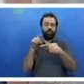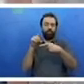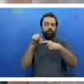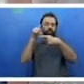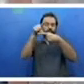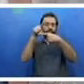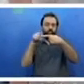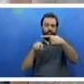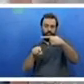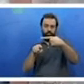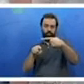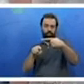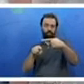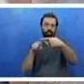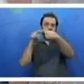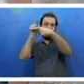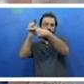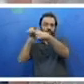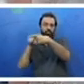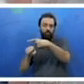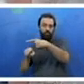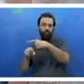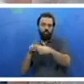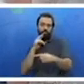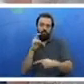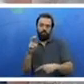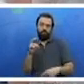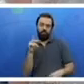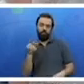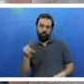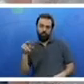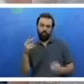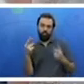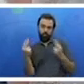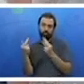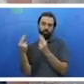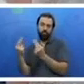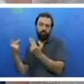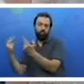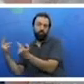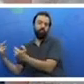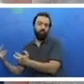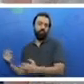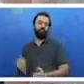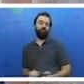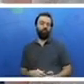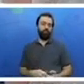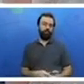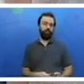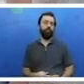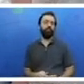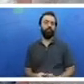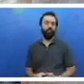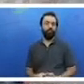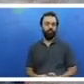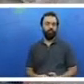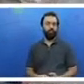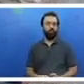outra, em cima e embaixo, eu tenho o mesmo resultado de uma e da outra. Vai ser igual ao